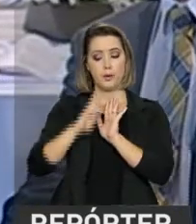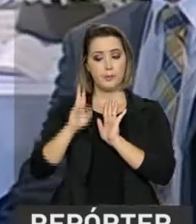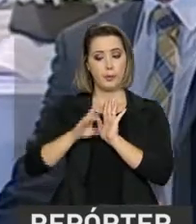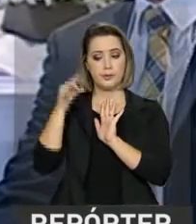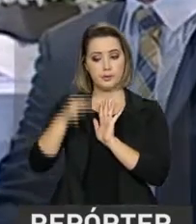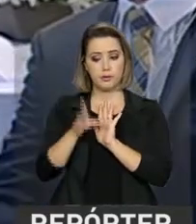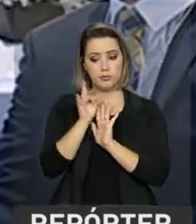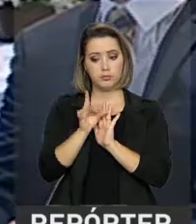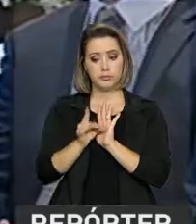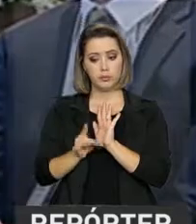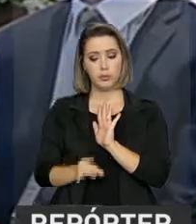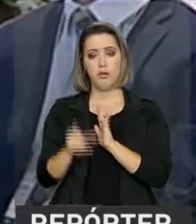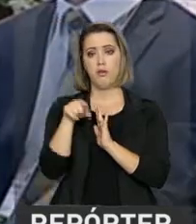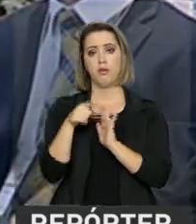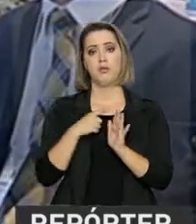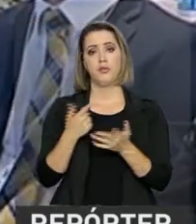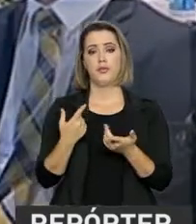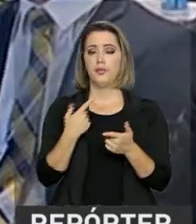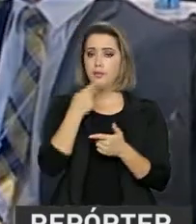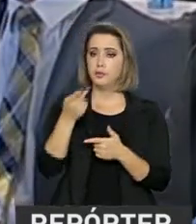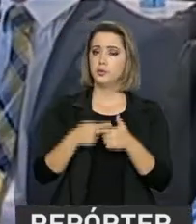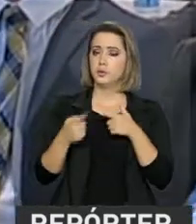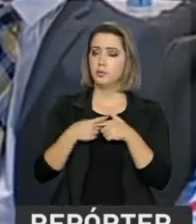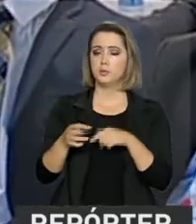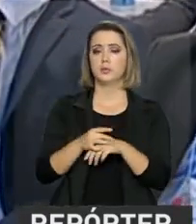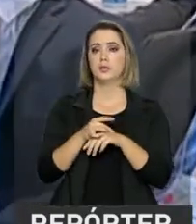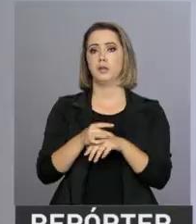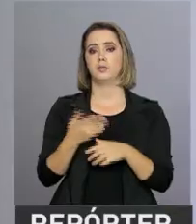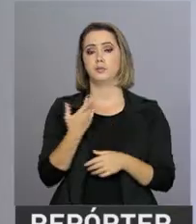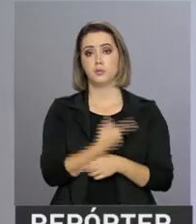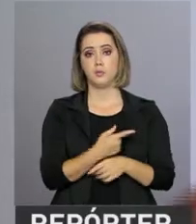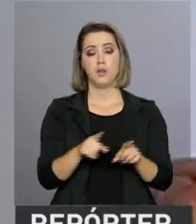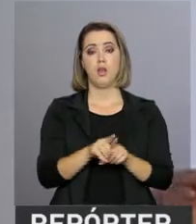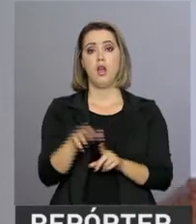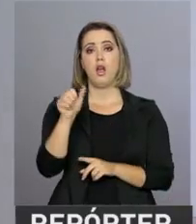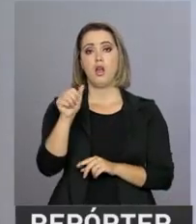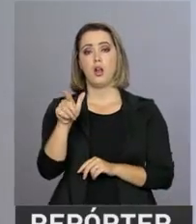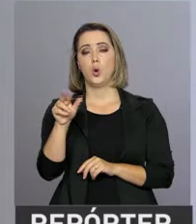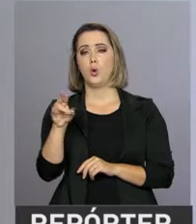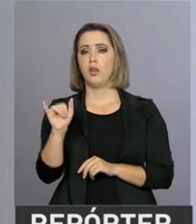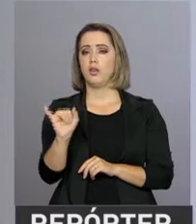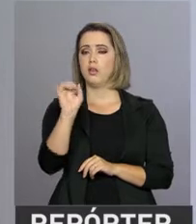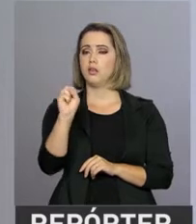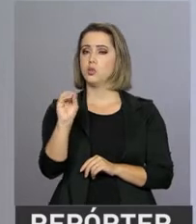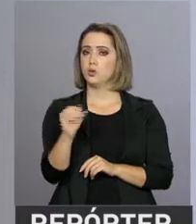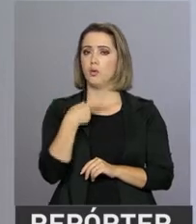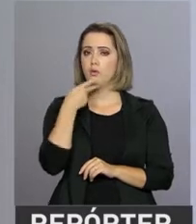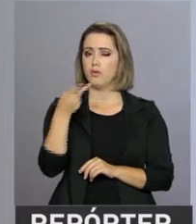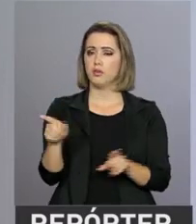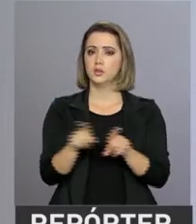de adulterações na carne e corrupção envolvendo fiscais agropecuários. Aloysio Nunes Ferreira anunciou, inclusive,